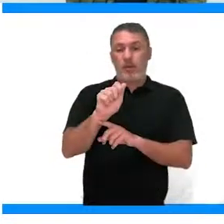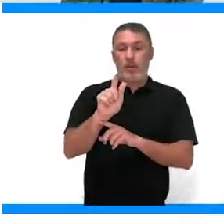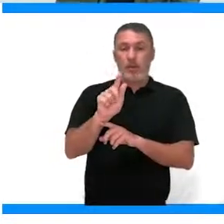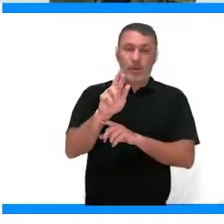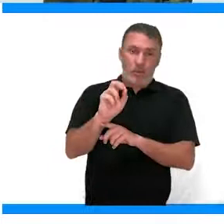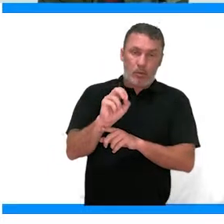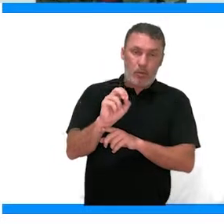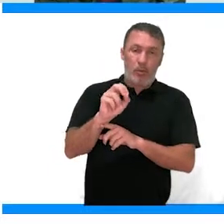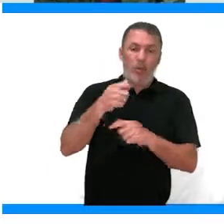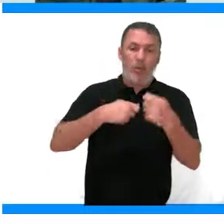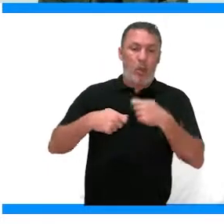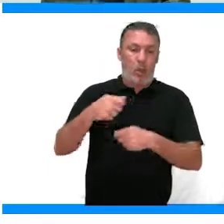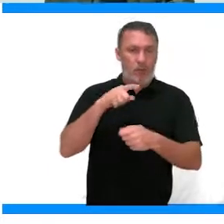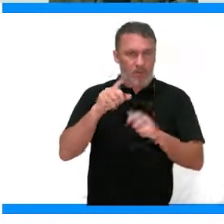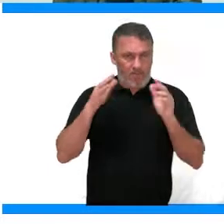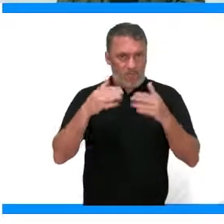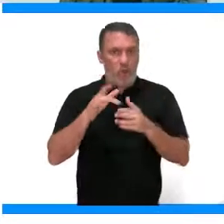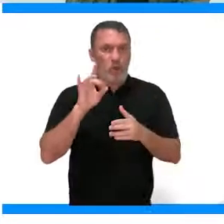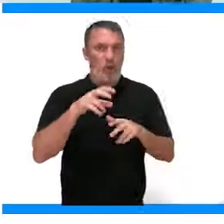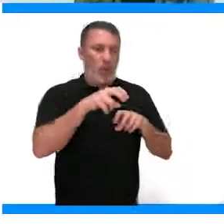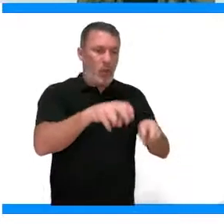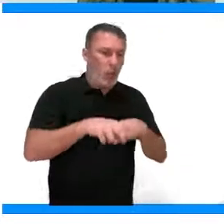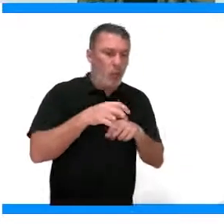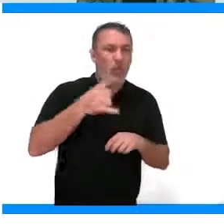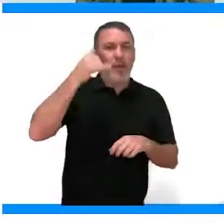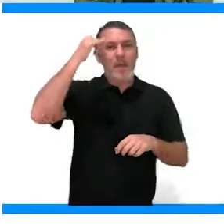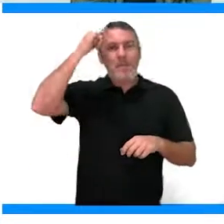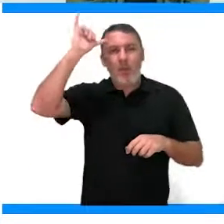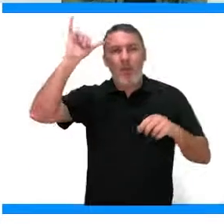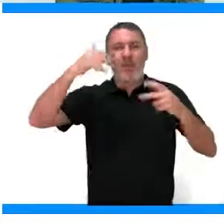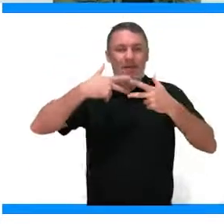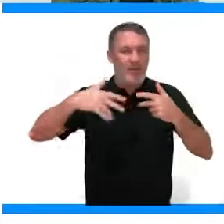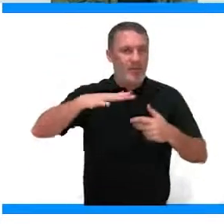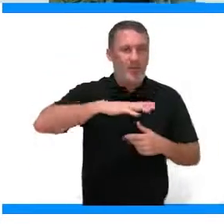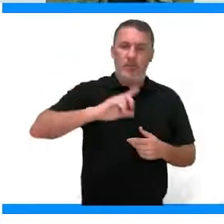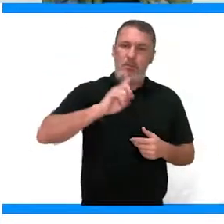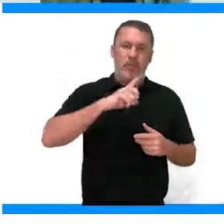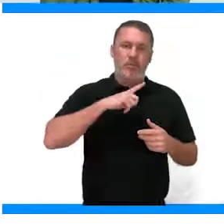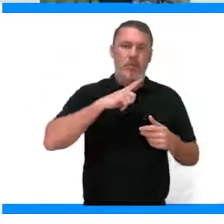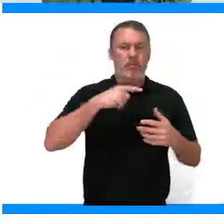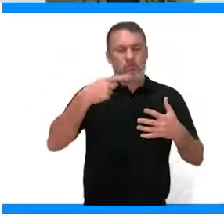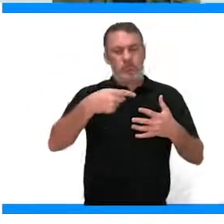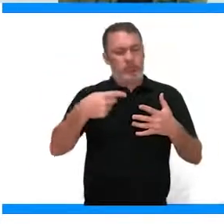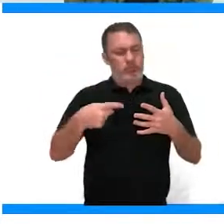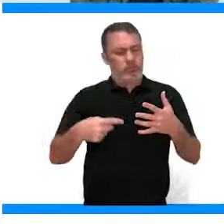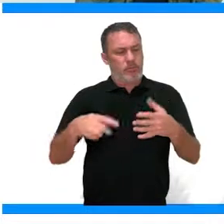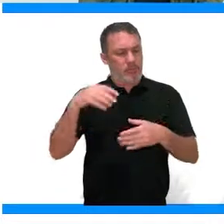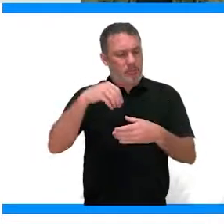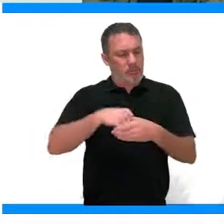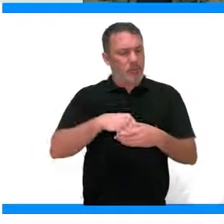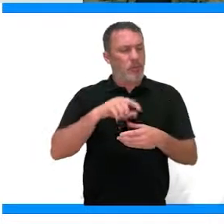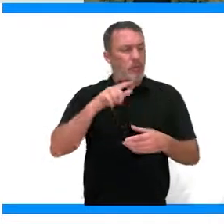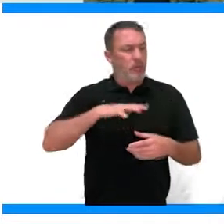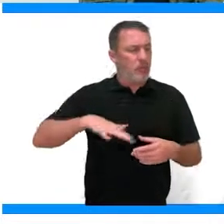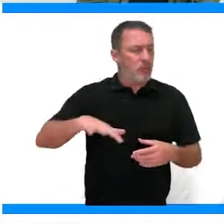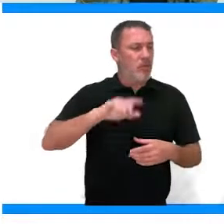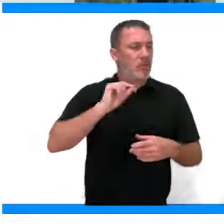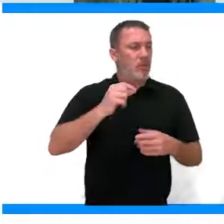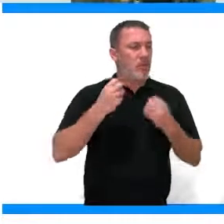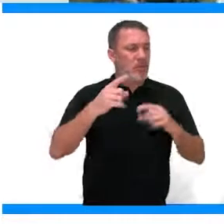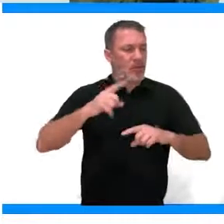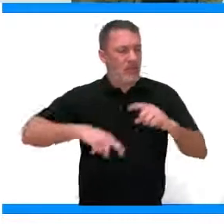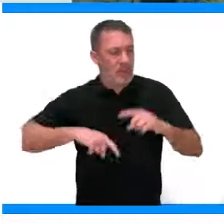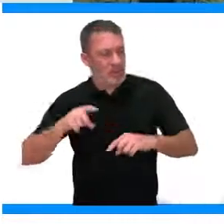refere apenas à agricultura e à pecuária, pois as atividades ligadas a essa produção incluem fornecedores